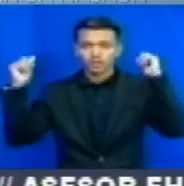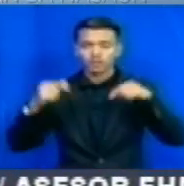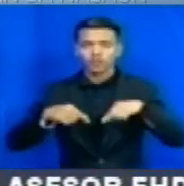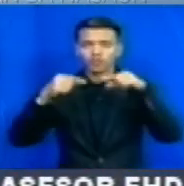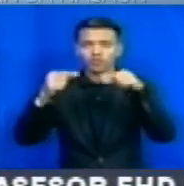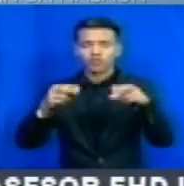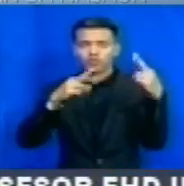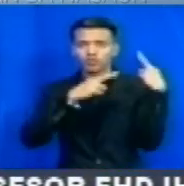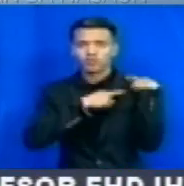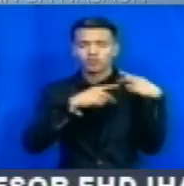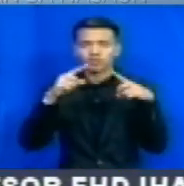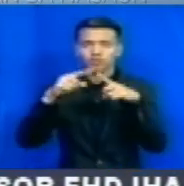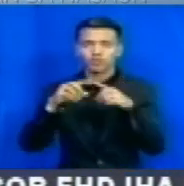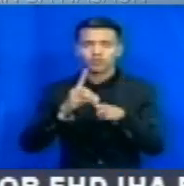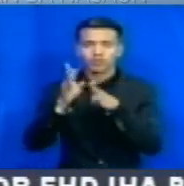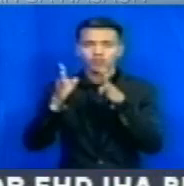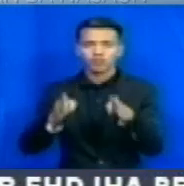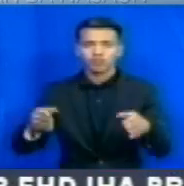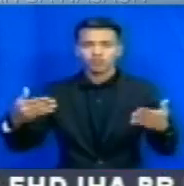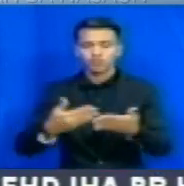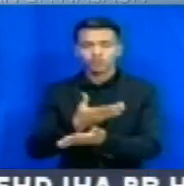no materiais da Diretiva Fonsira.